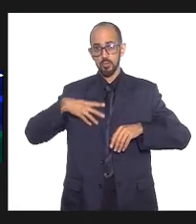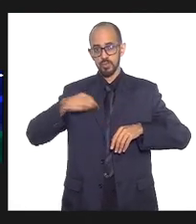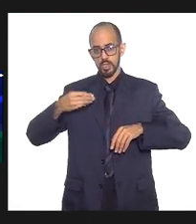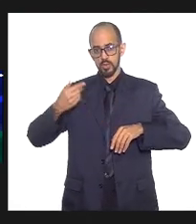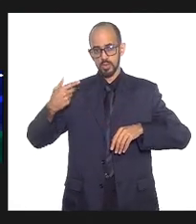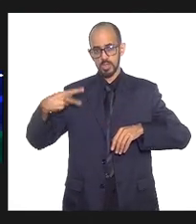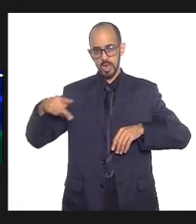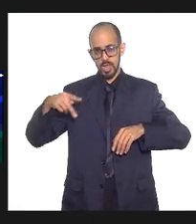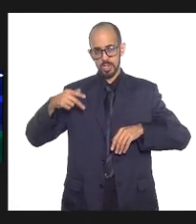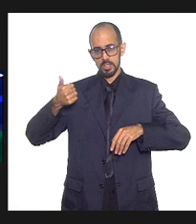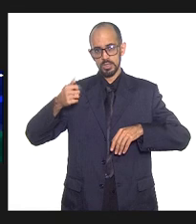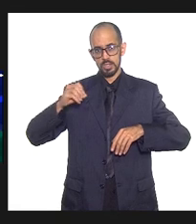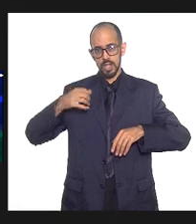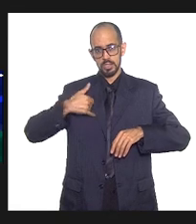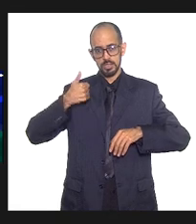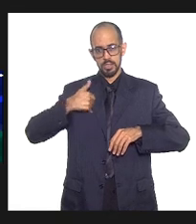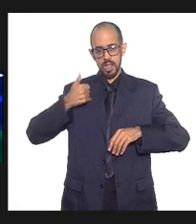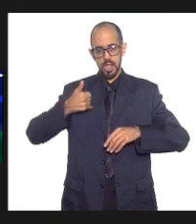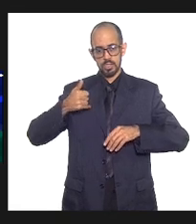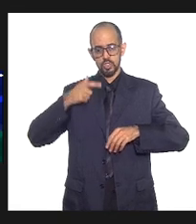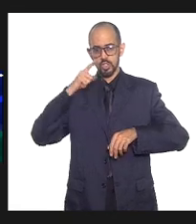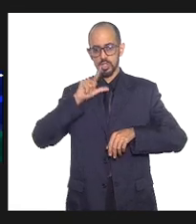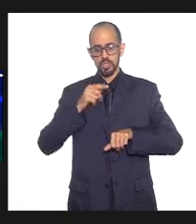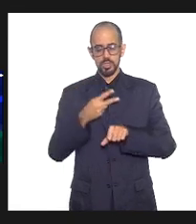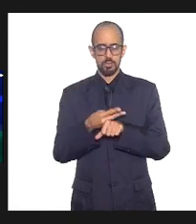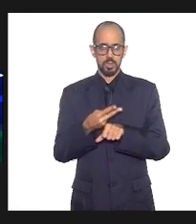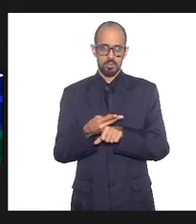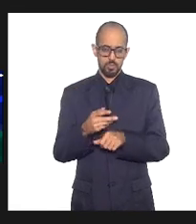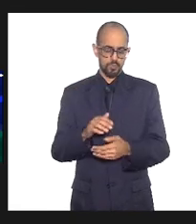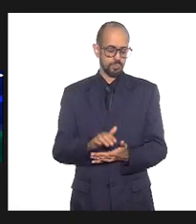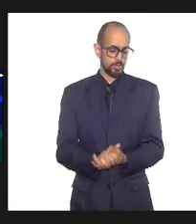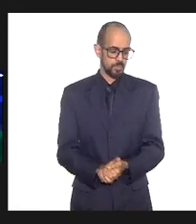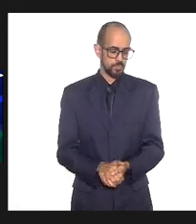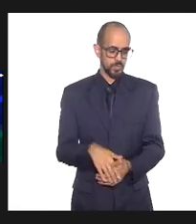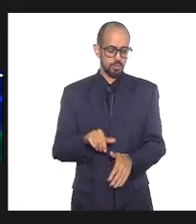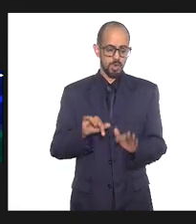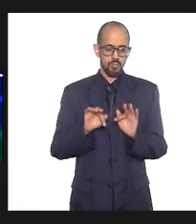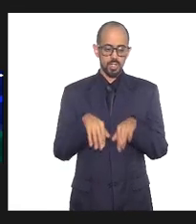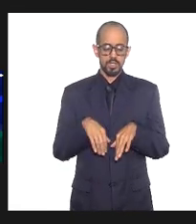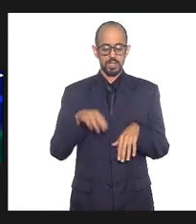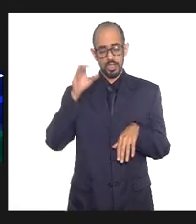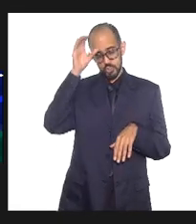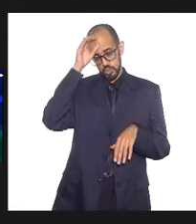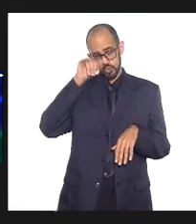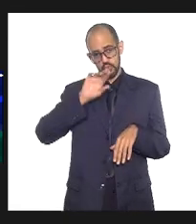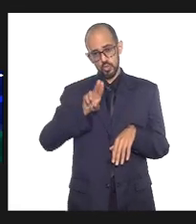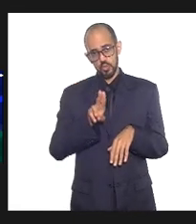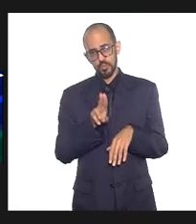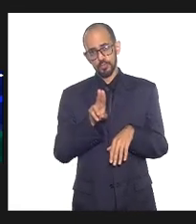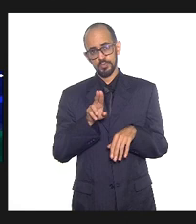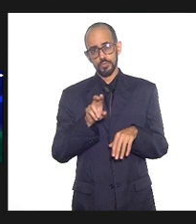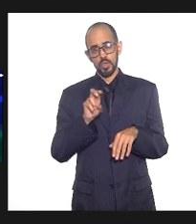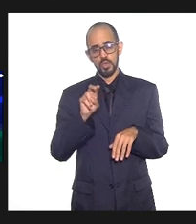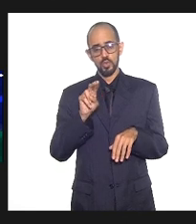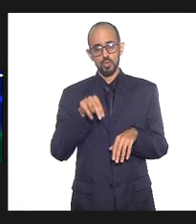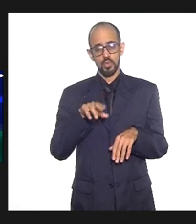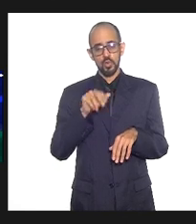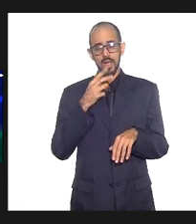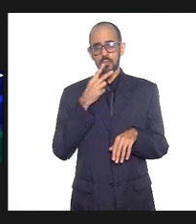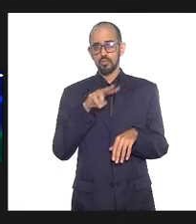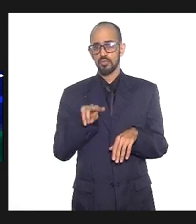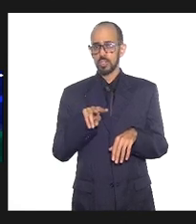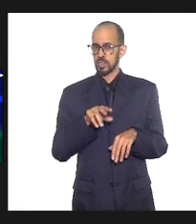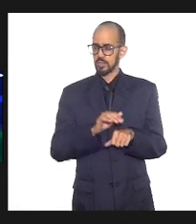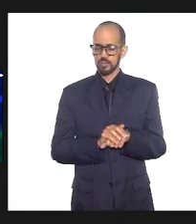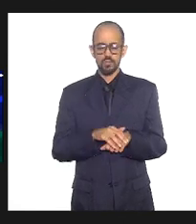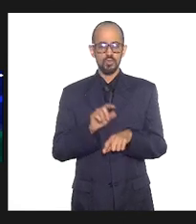policial André deixou um filho de 10 anos. E, para concluir, deputada Tia Ju, eu nunca vi deputado que propõe o que propôs agora em enterro